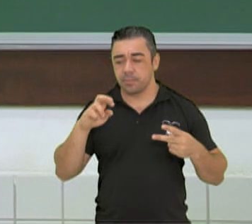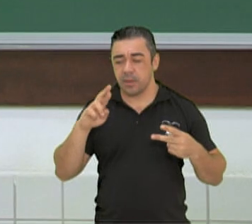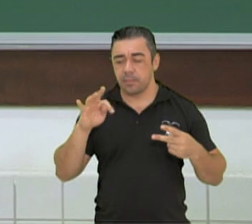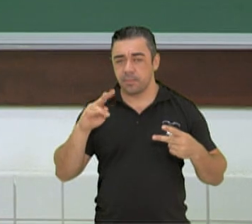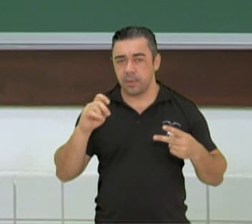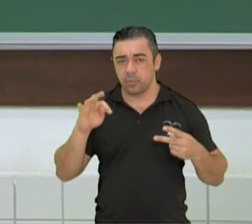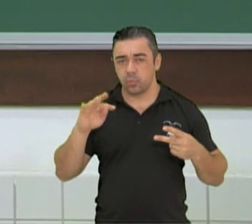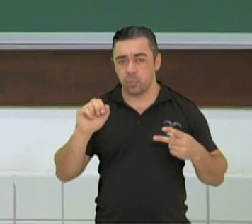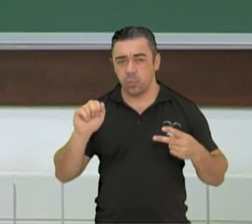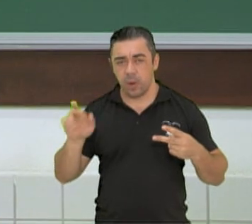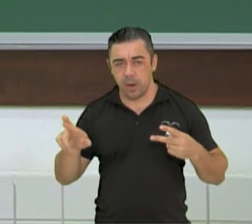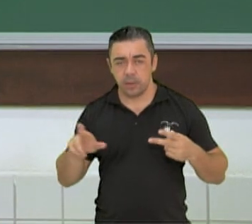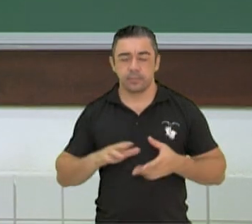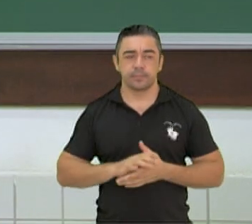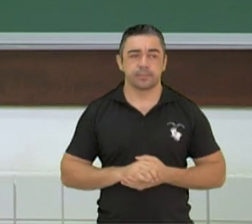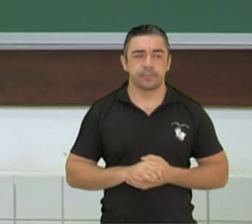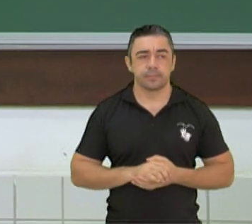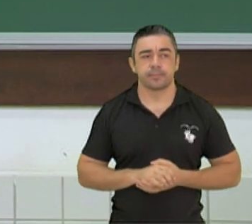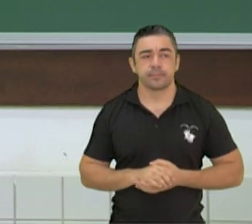ok?